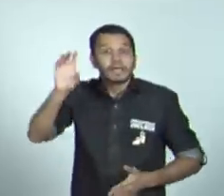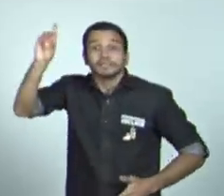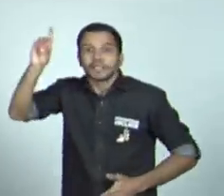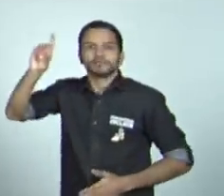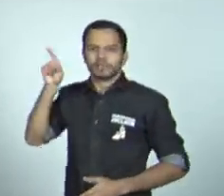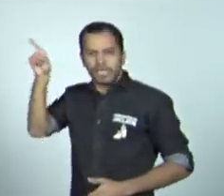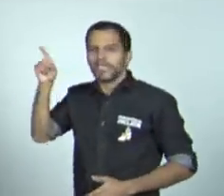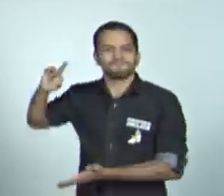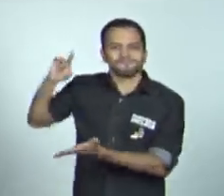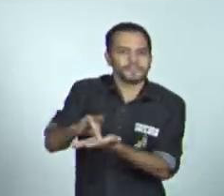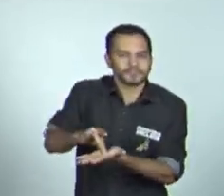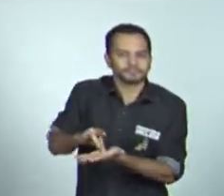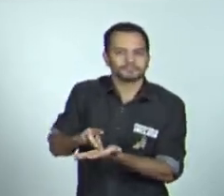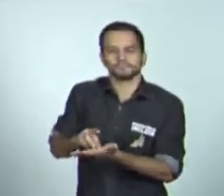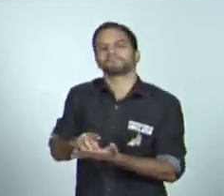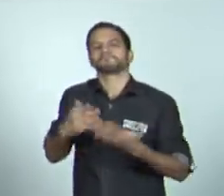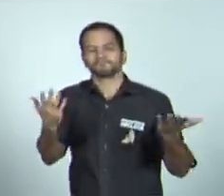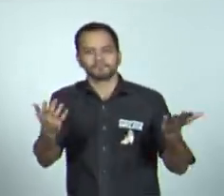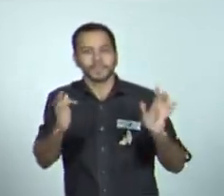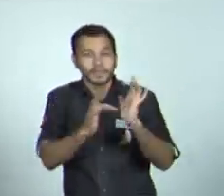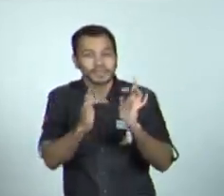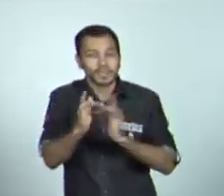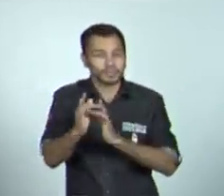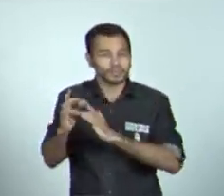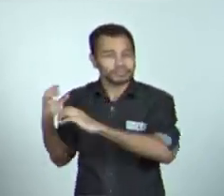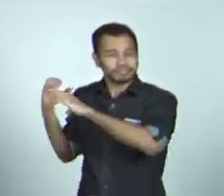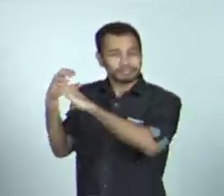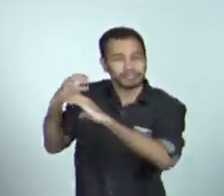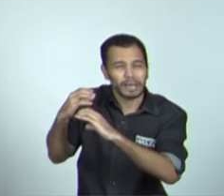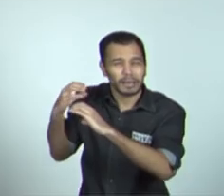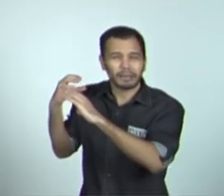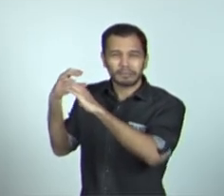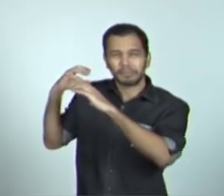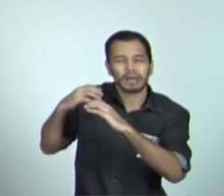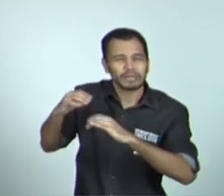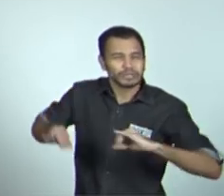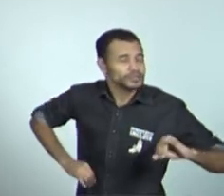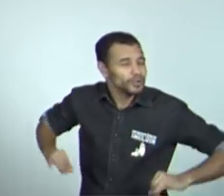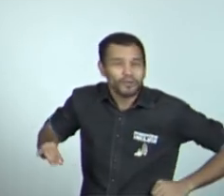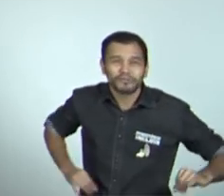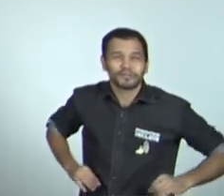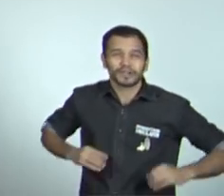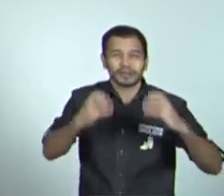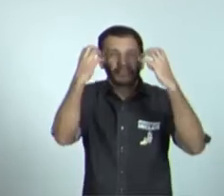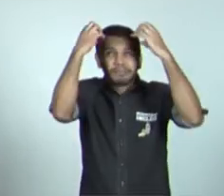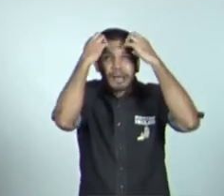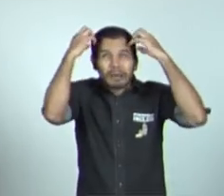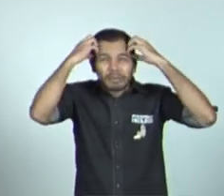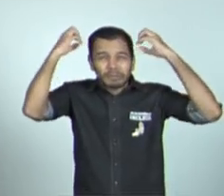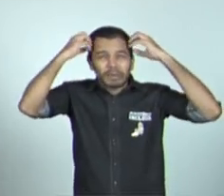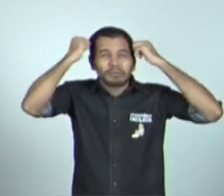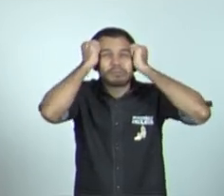e ai meus amados irmãos jesus carregou uma cruz e humilhação pela cidade jesus recebeu a coroa de espinhos na cabeça